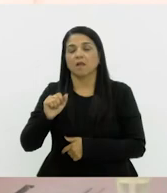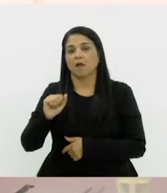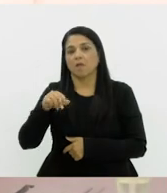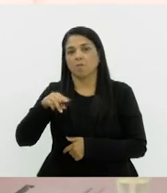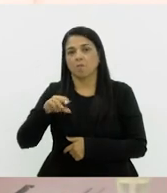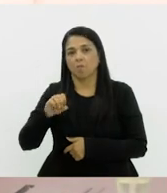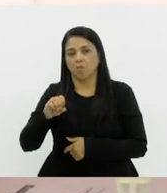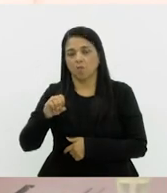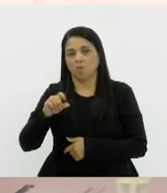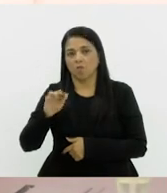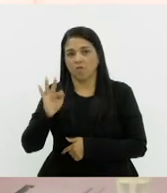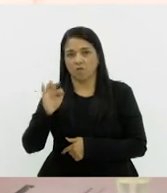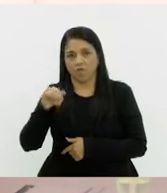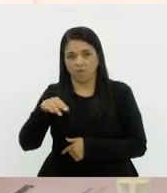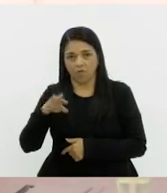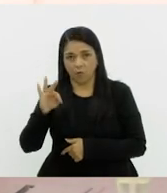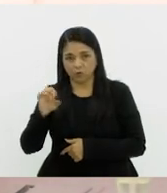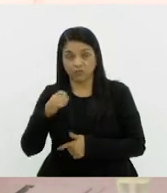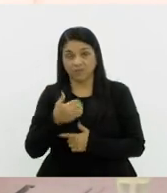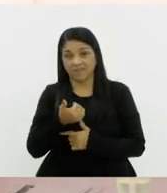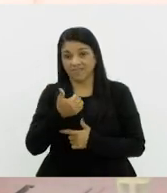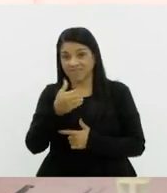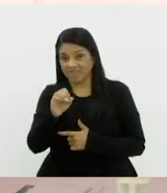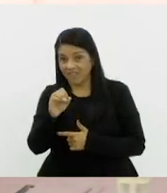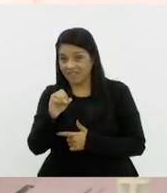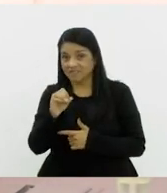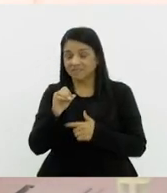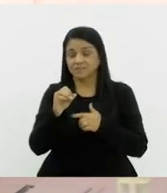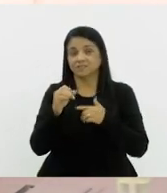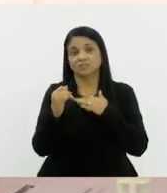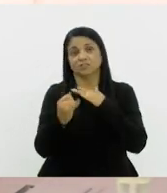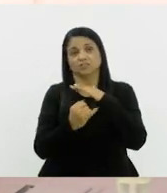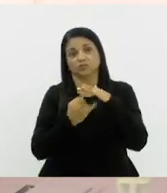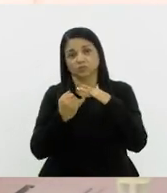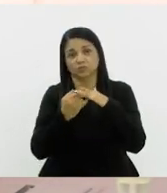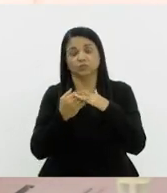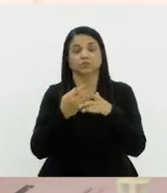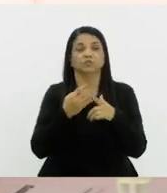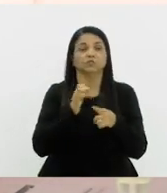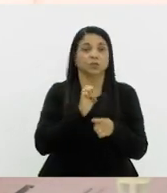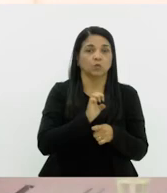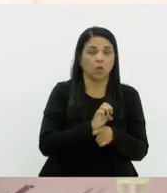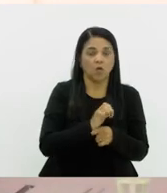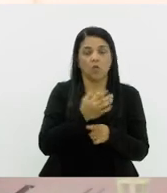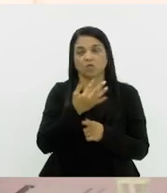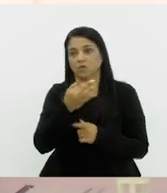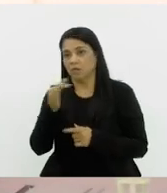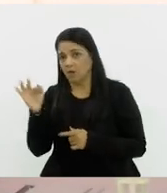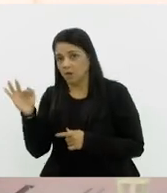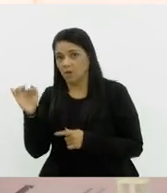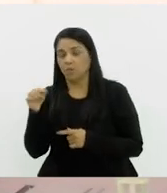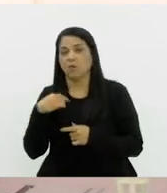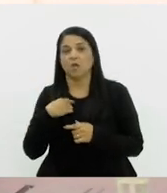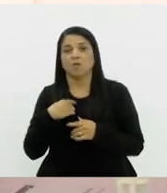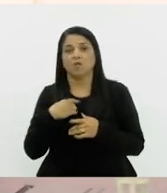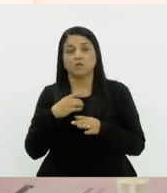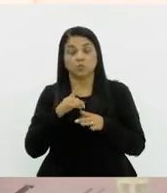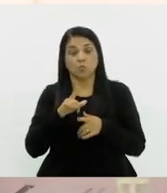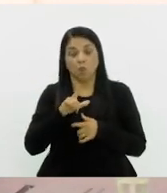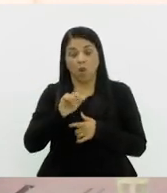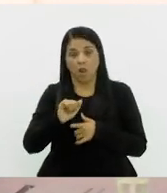10 organizações municipais, estaduais, federais. Eu fiz isso, mandei um pequeno laudo. Dessas cerca de